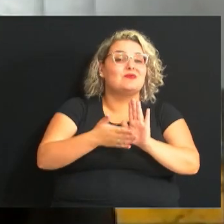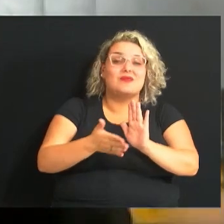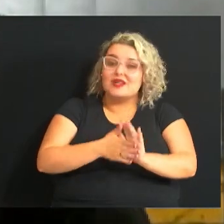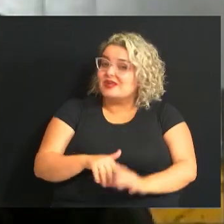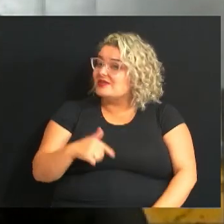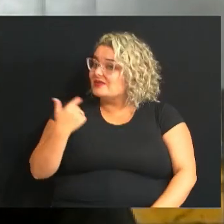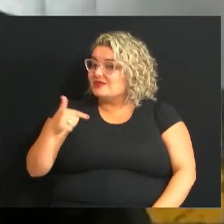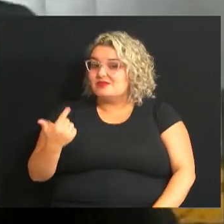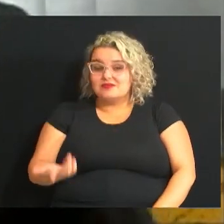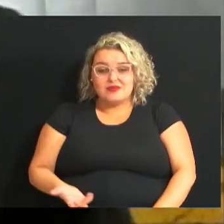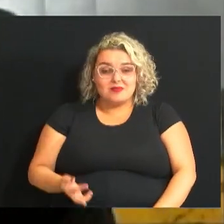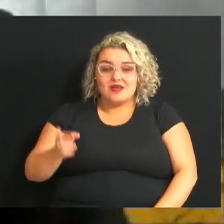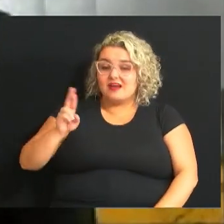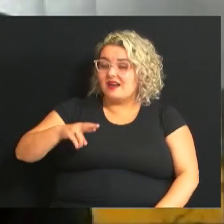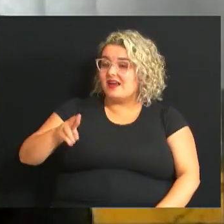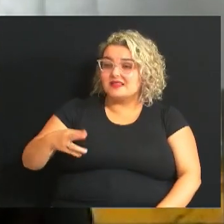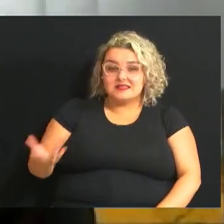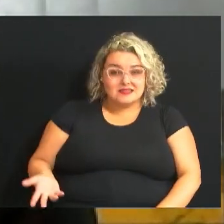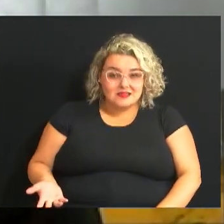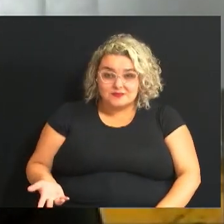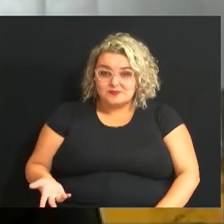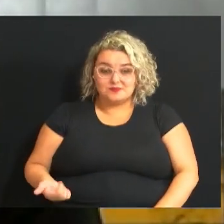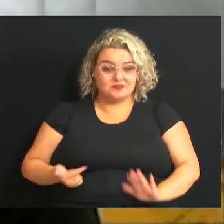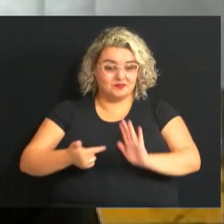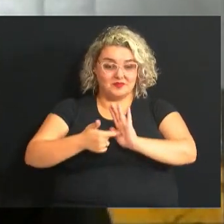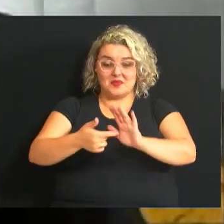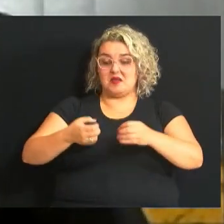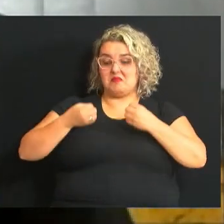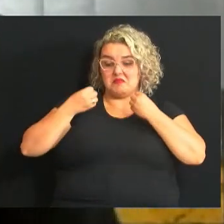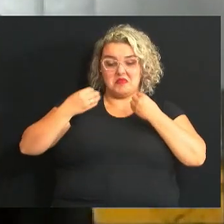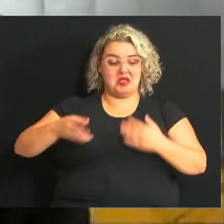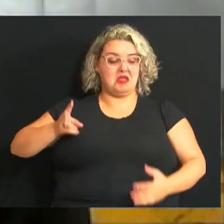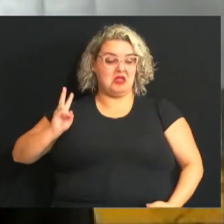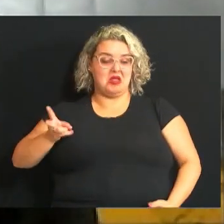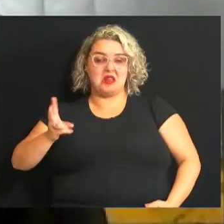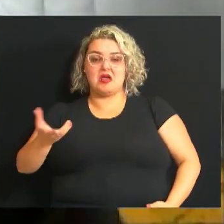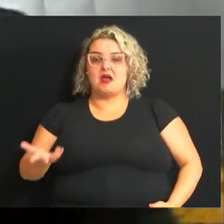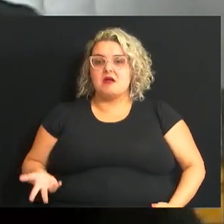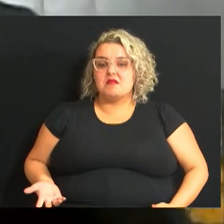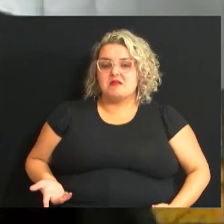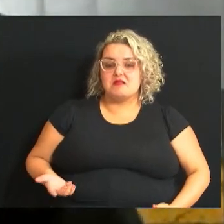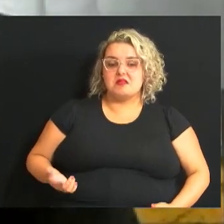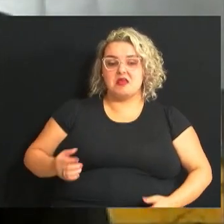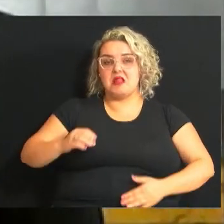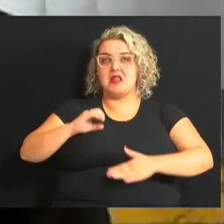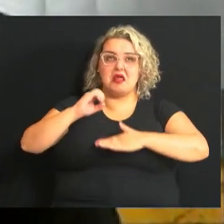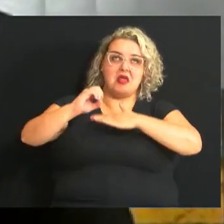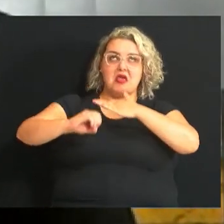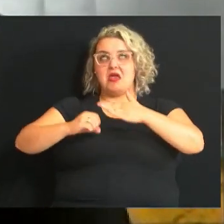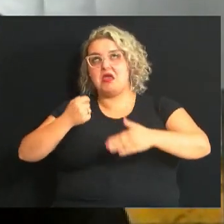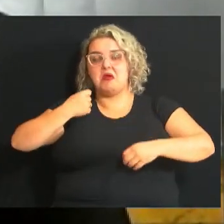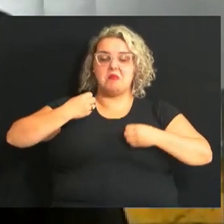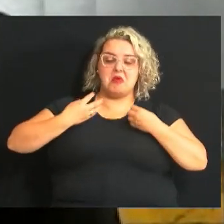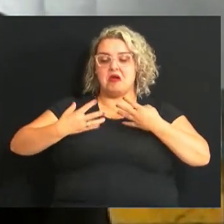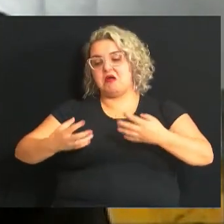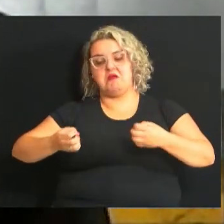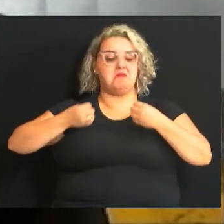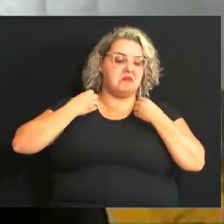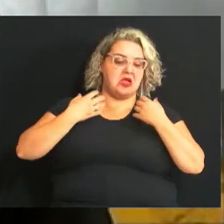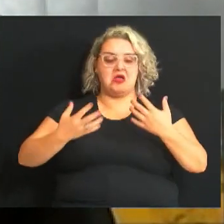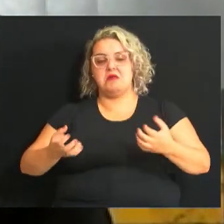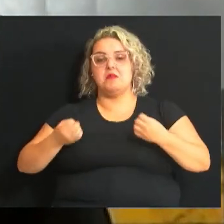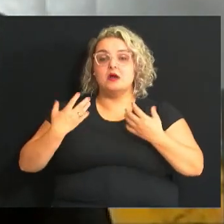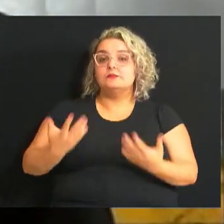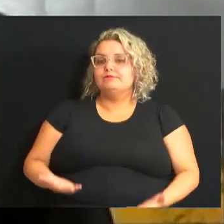causa e querer mostrar que você é o bonzão o tempo todo, 24 horas por dia, que você... Eu vejo que contamina